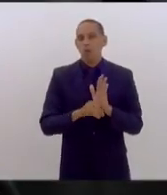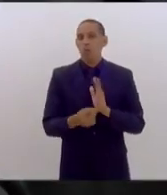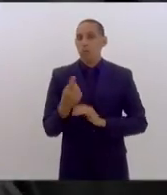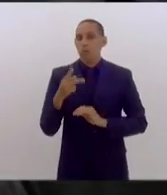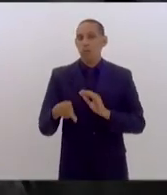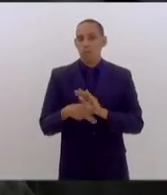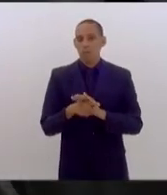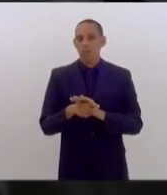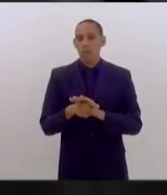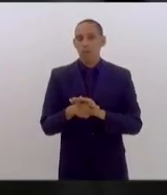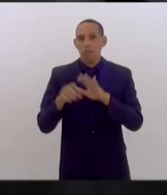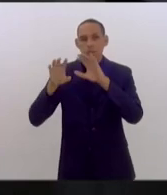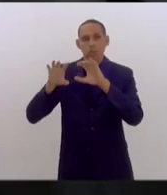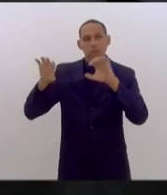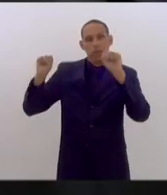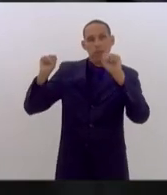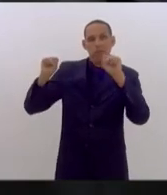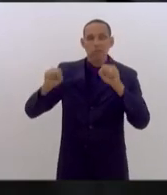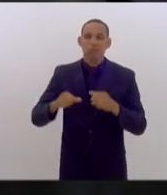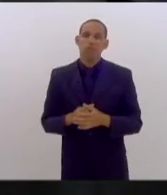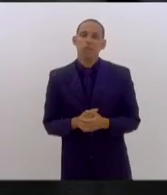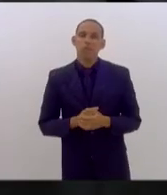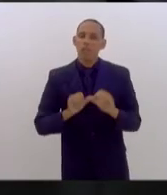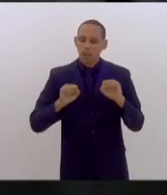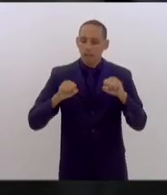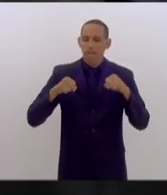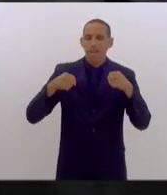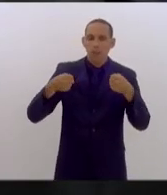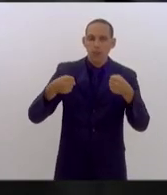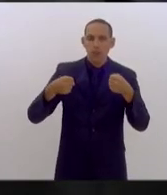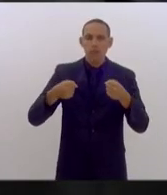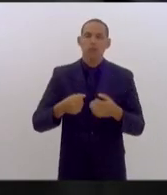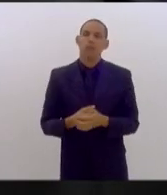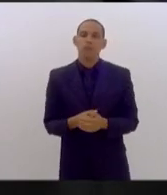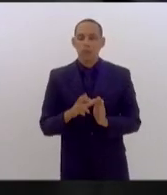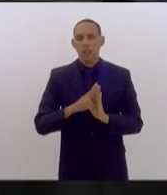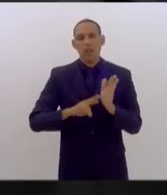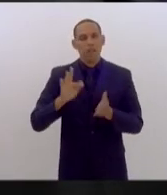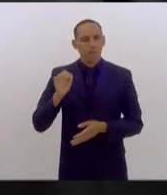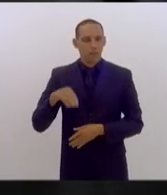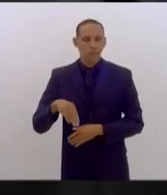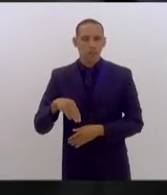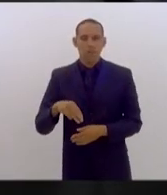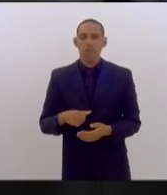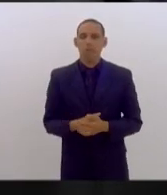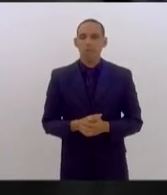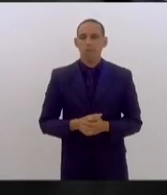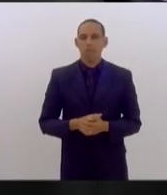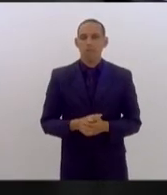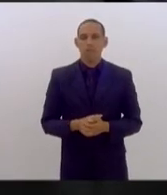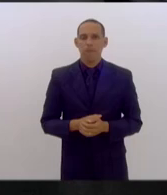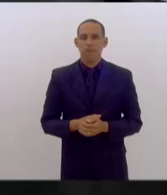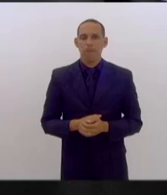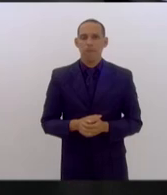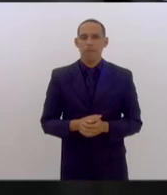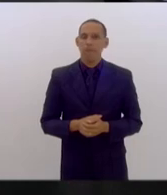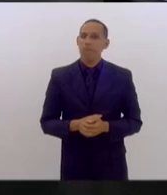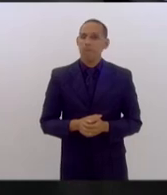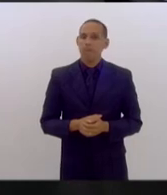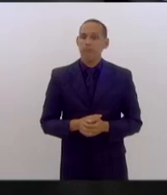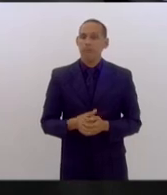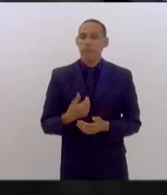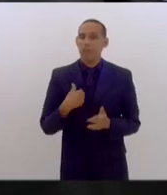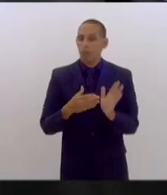pediu isso eu acho que tu só reforçar no relatório final E aí eu estaria